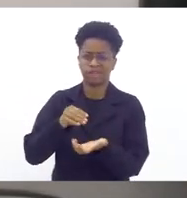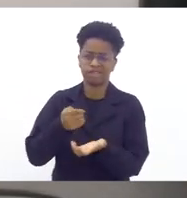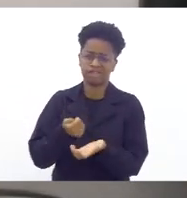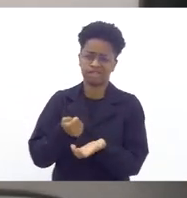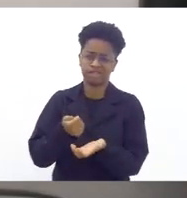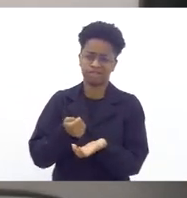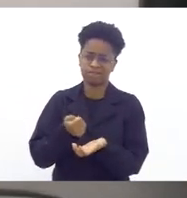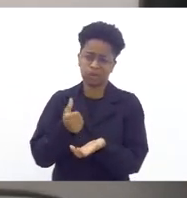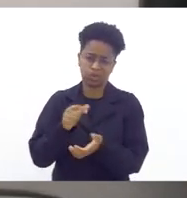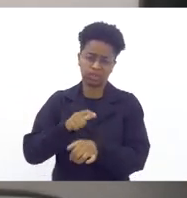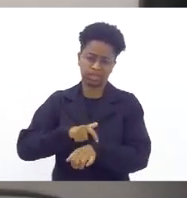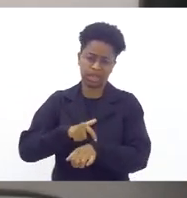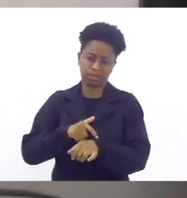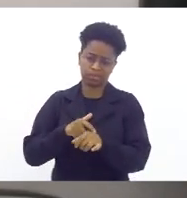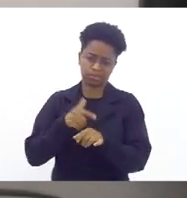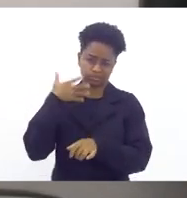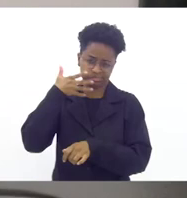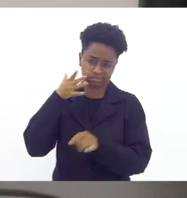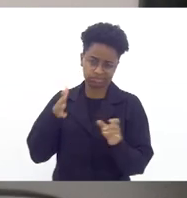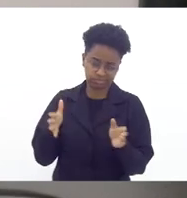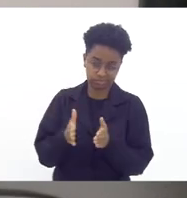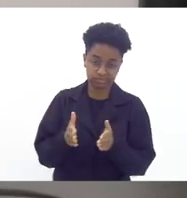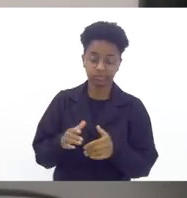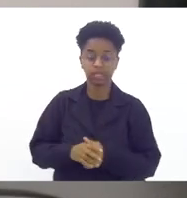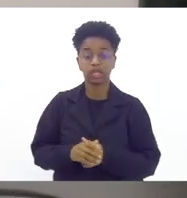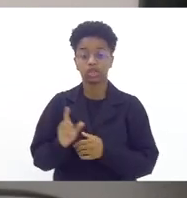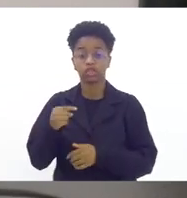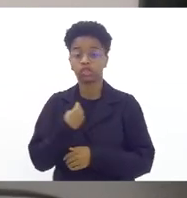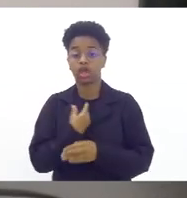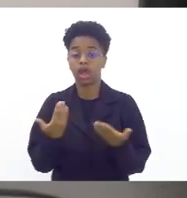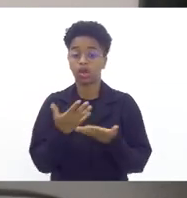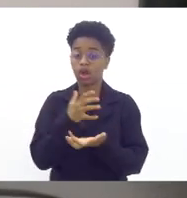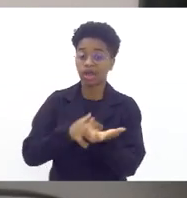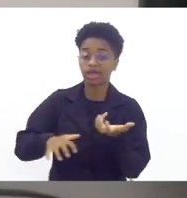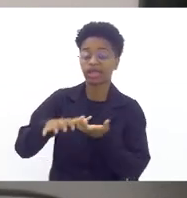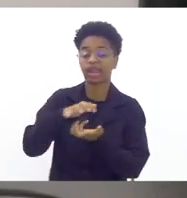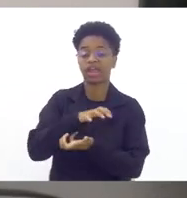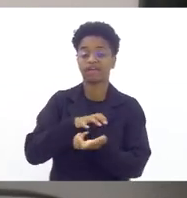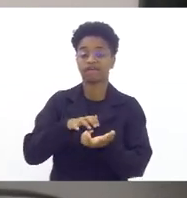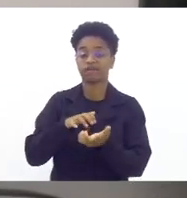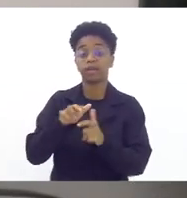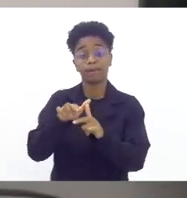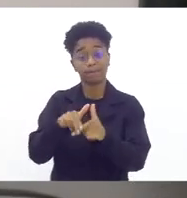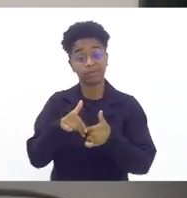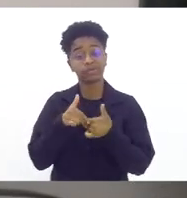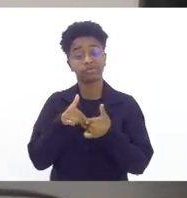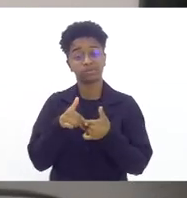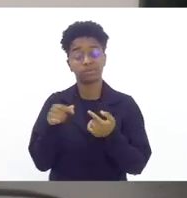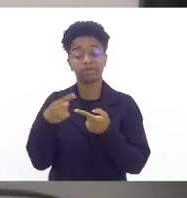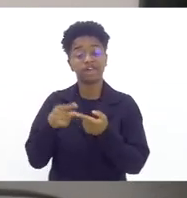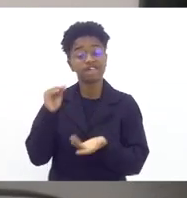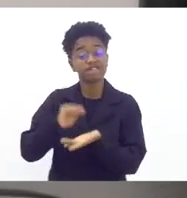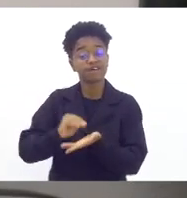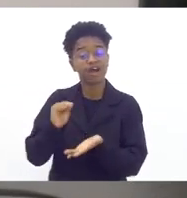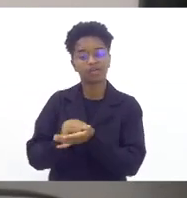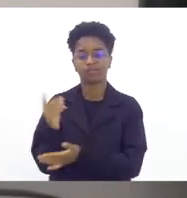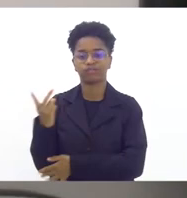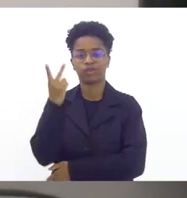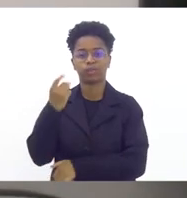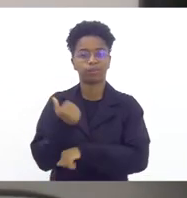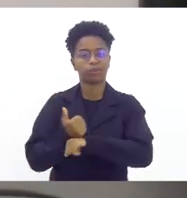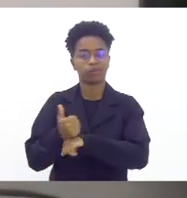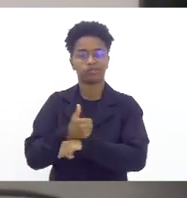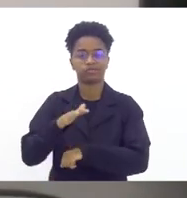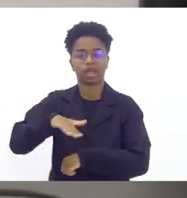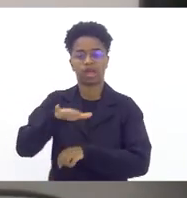terminar a minha fala, então, assim, nós estamos numa greve exatamente por falta de valorização dos profissionais de